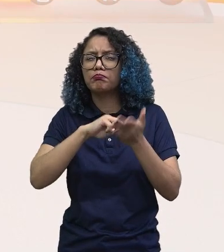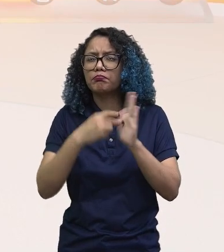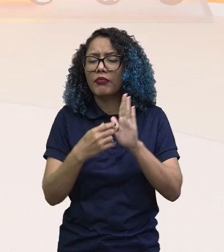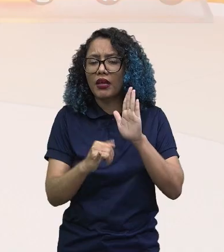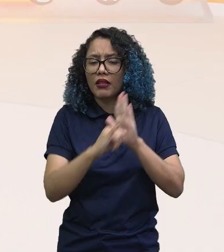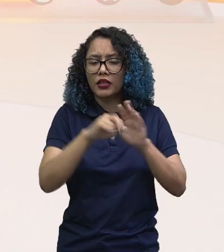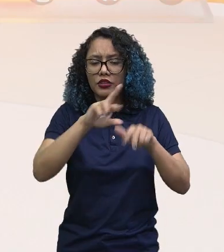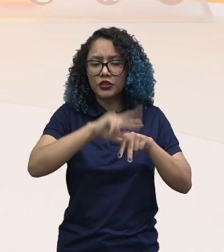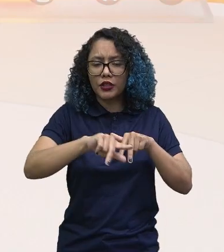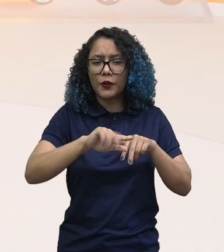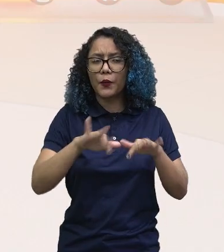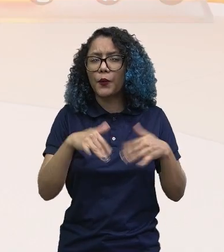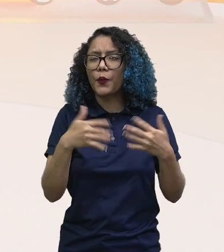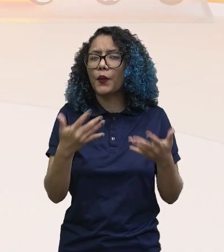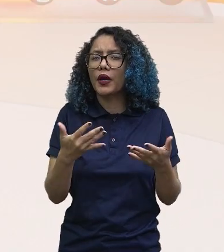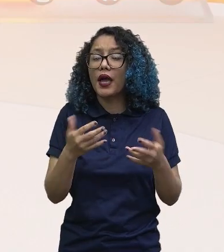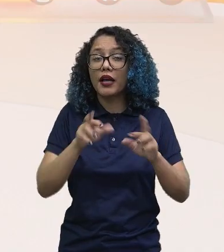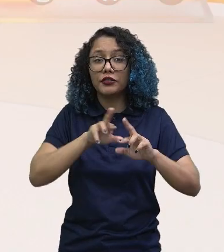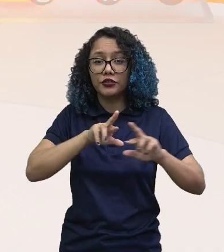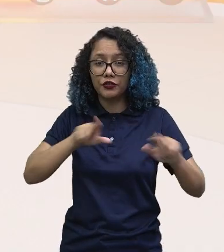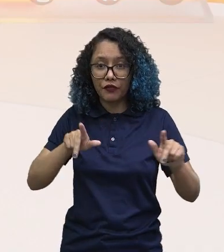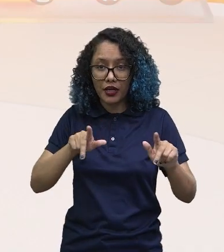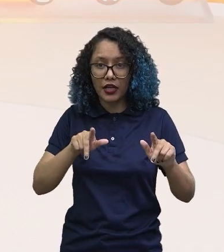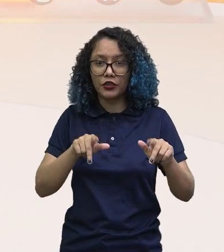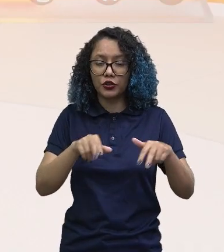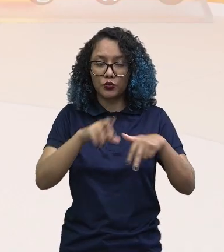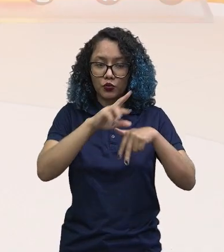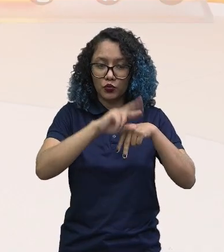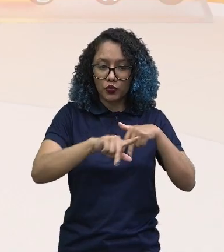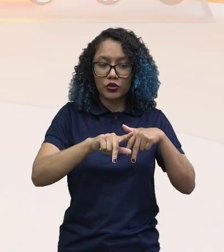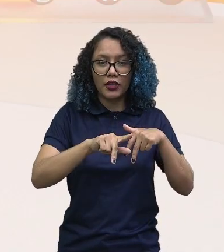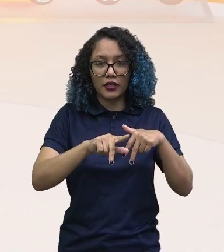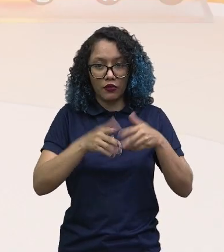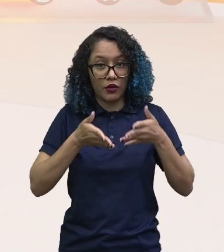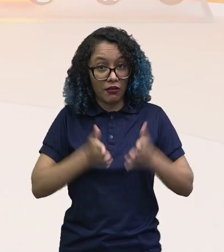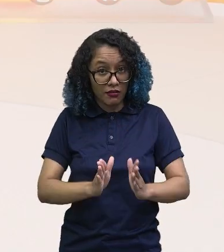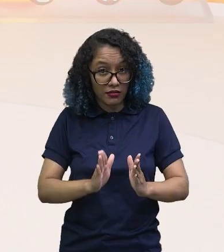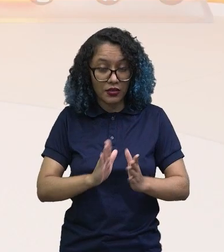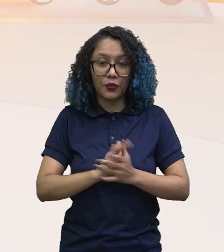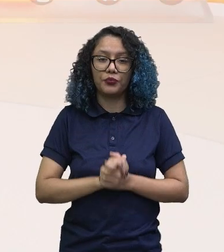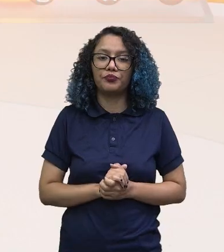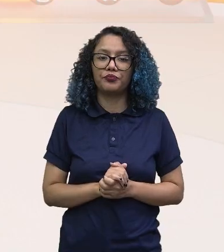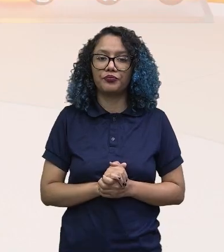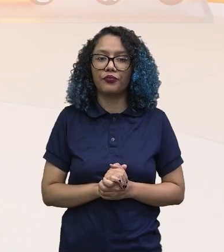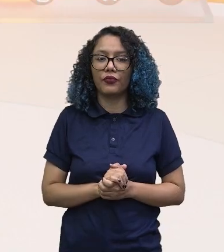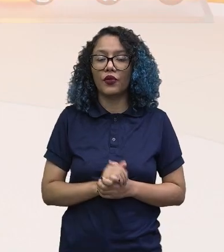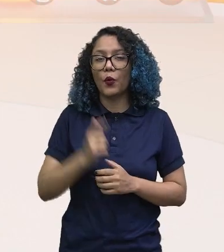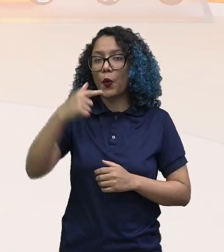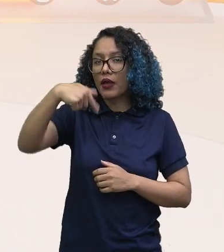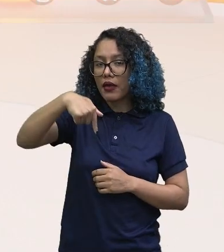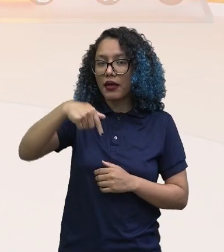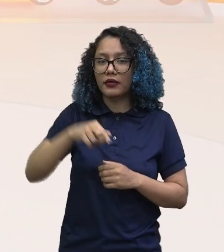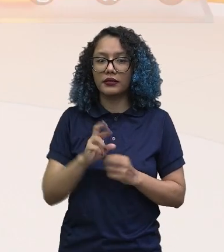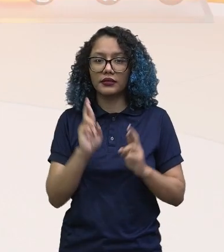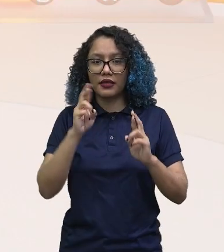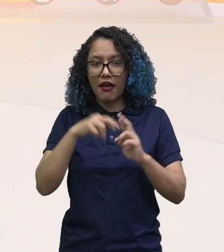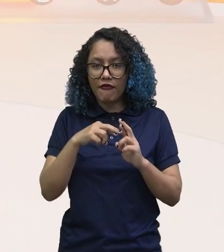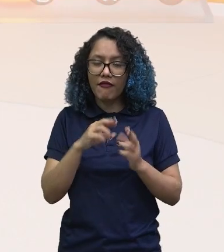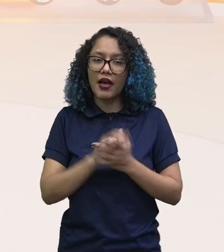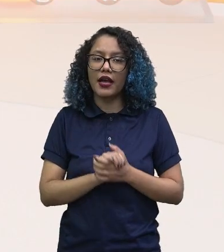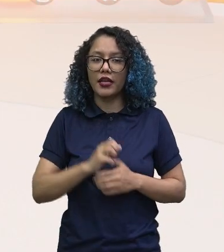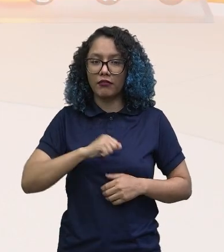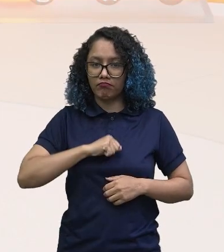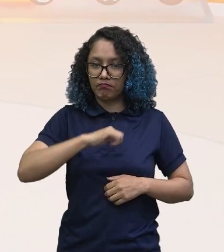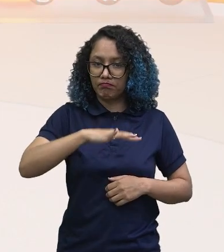identidade de gênero é diferente do sexo atribuído ao nascer. Q, referente a queer, que é um